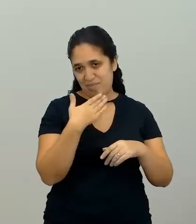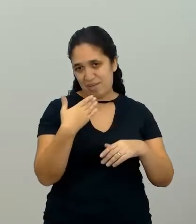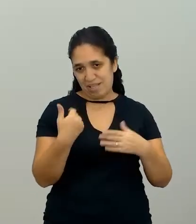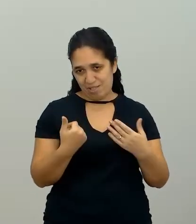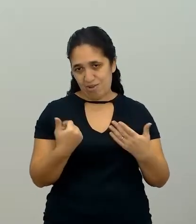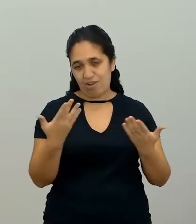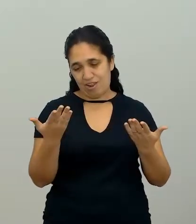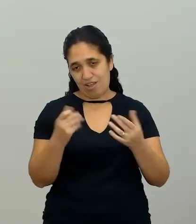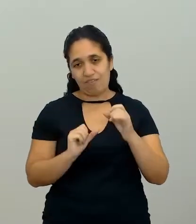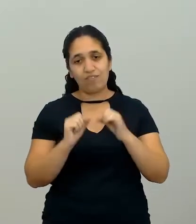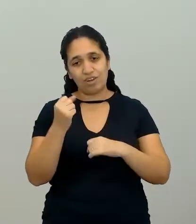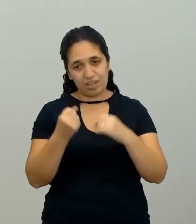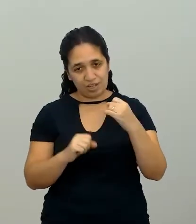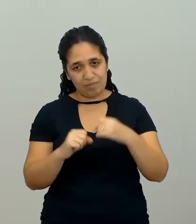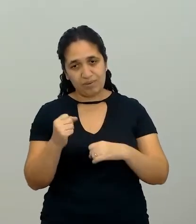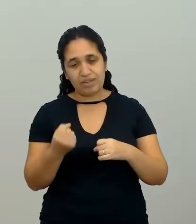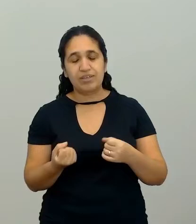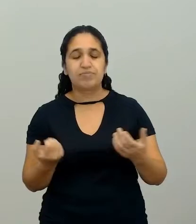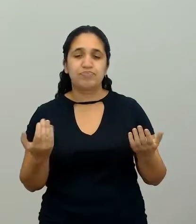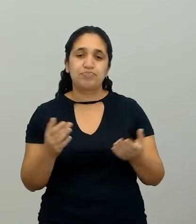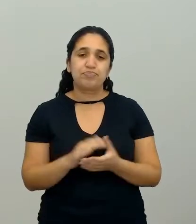fábrica. Então,